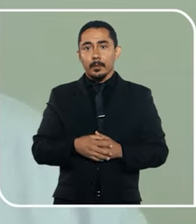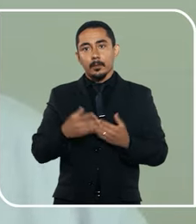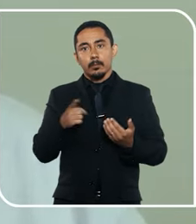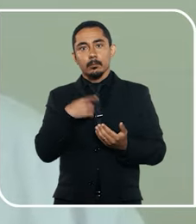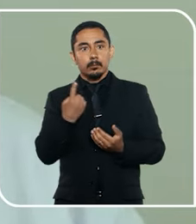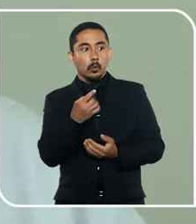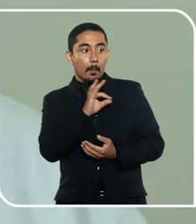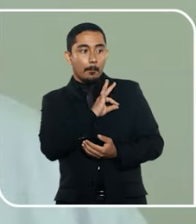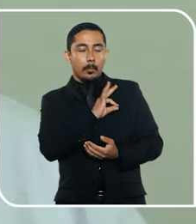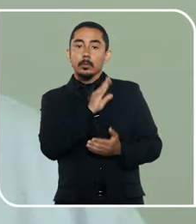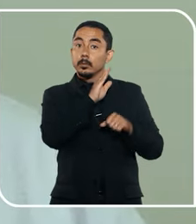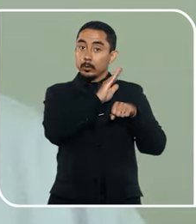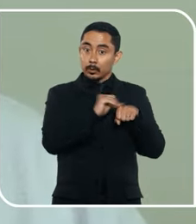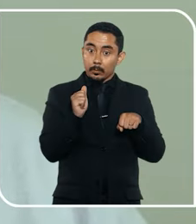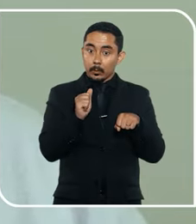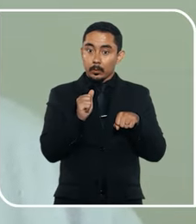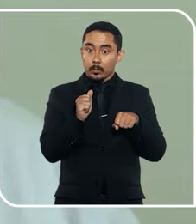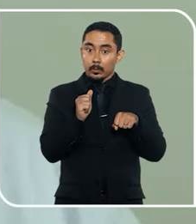Acabamos chamando a polícia.